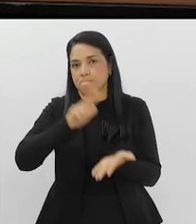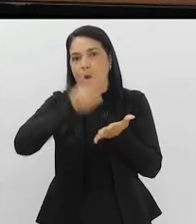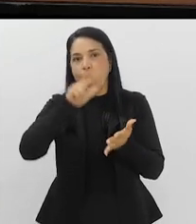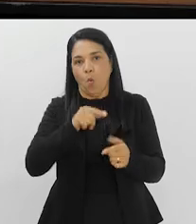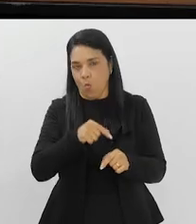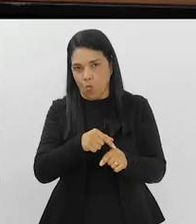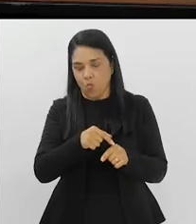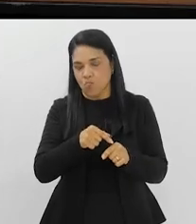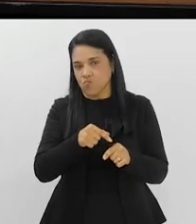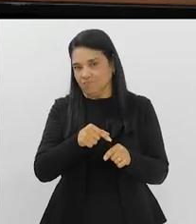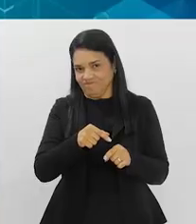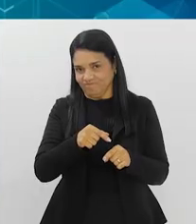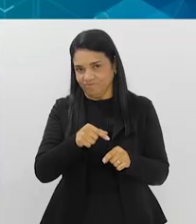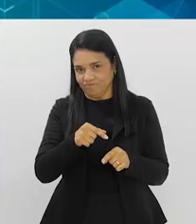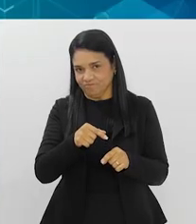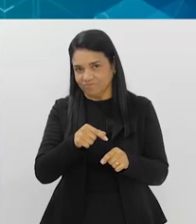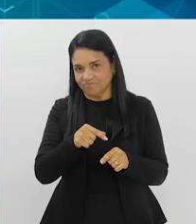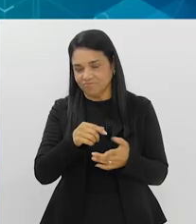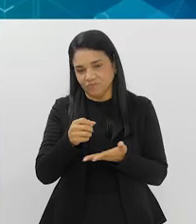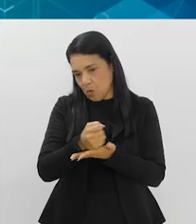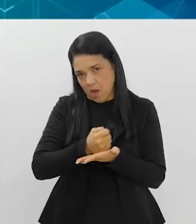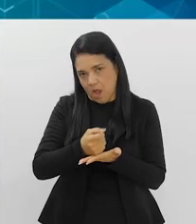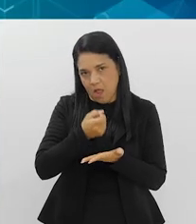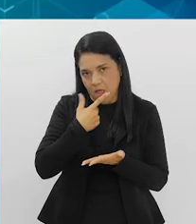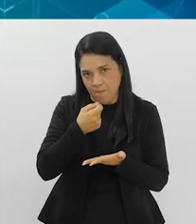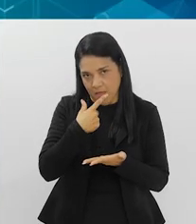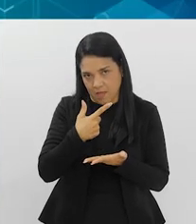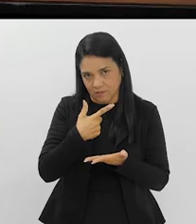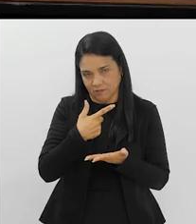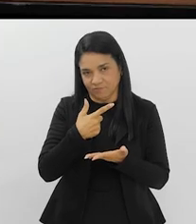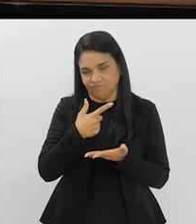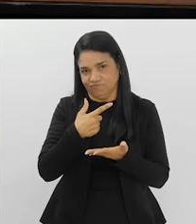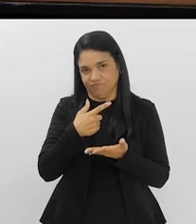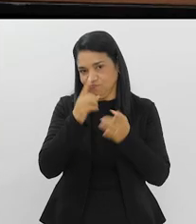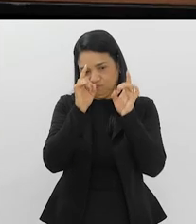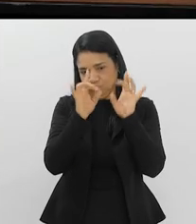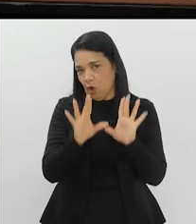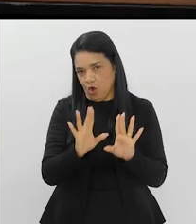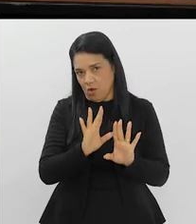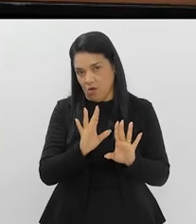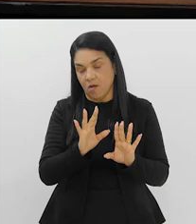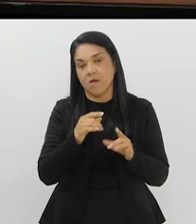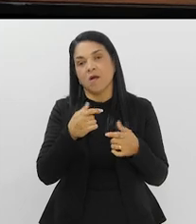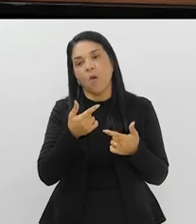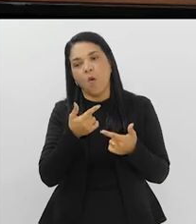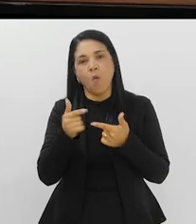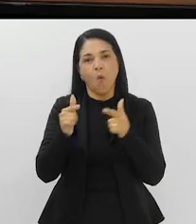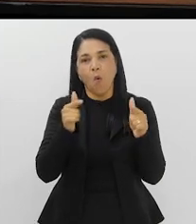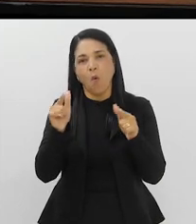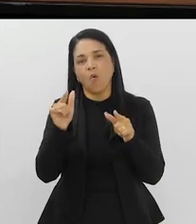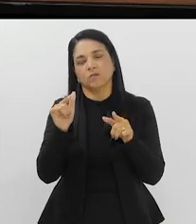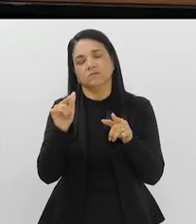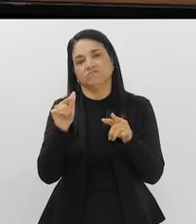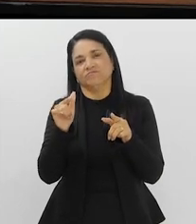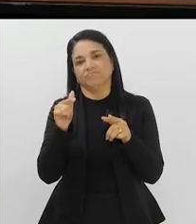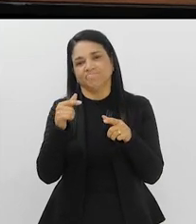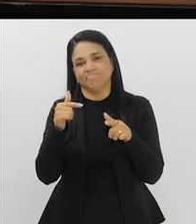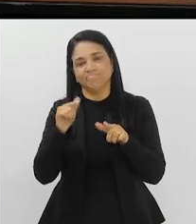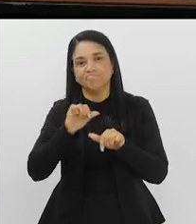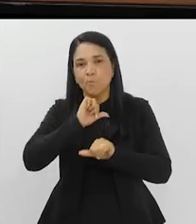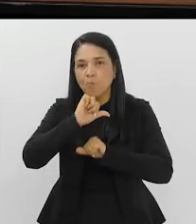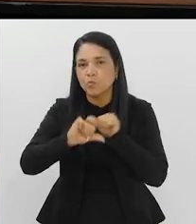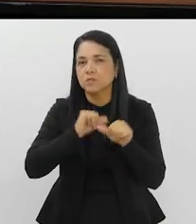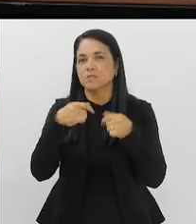vezes não é uma questão que vai ser resolvida com uma medicação ansiolítica exclusivamente. Existem outras mudanças,